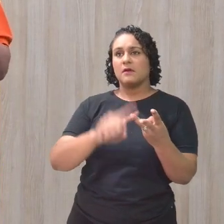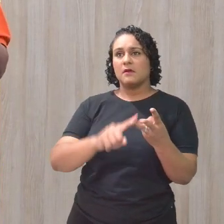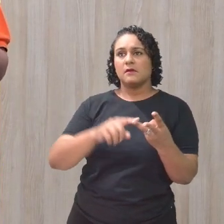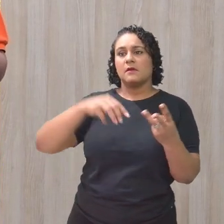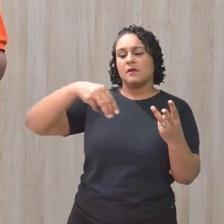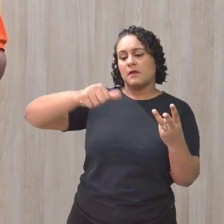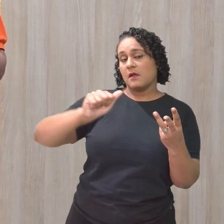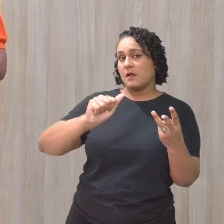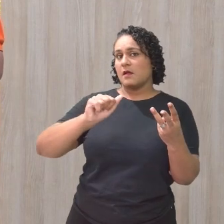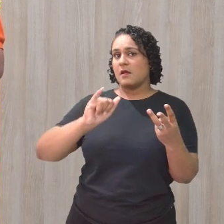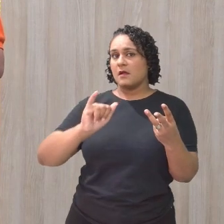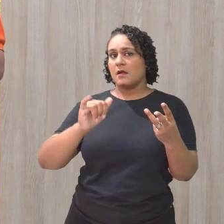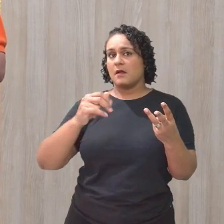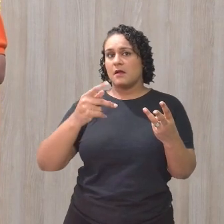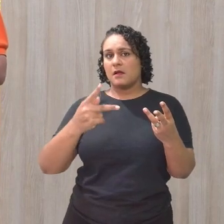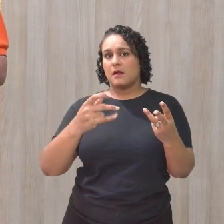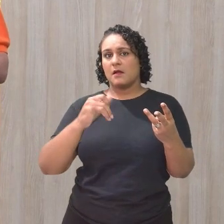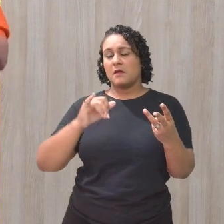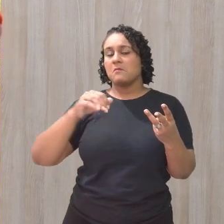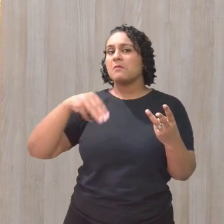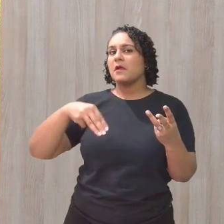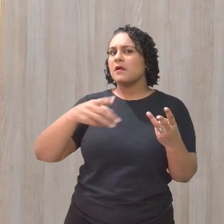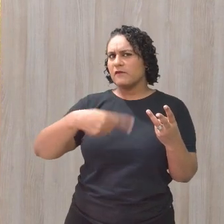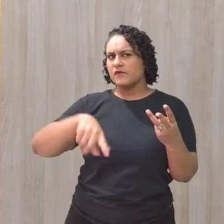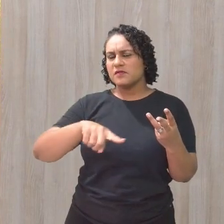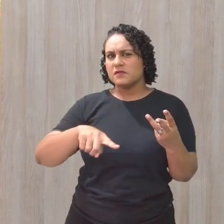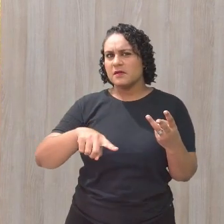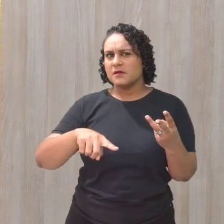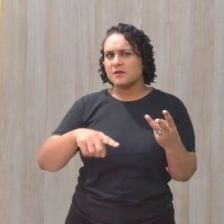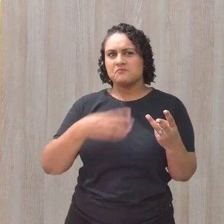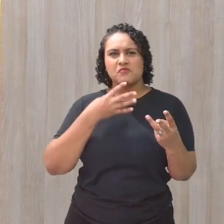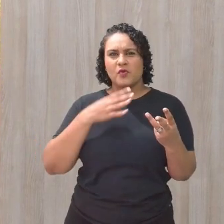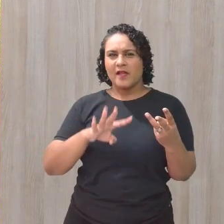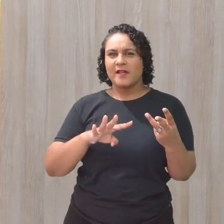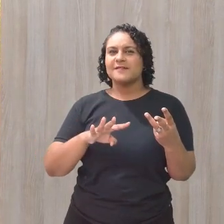vão relembrar. Se não sabem, vão saber hoje.